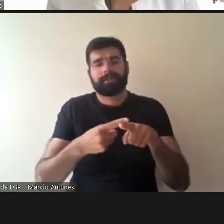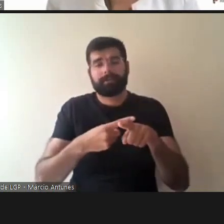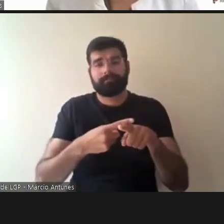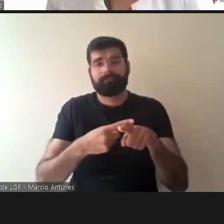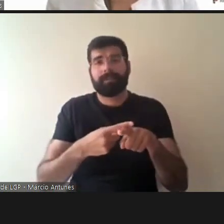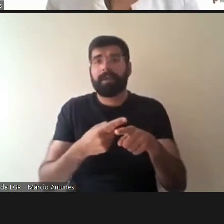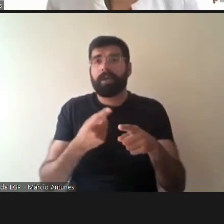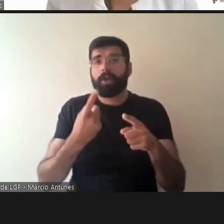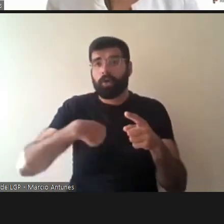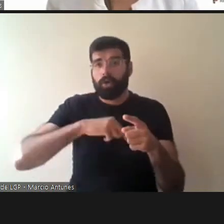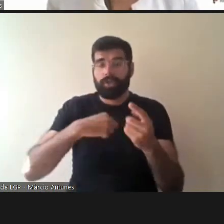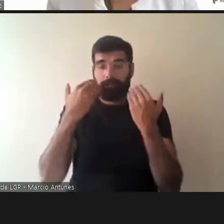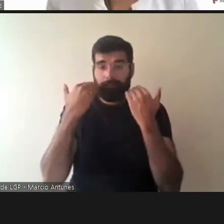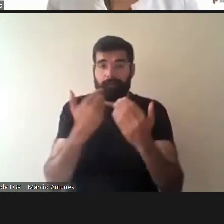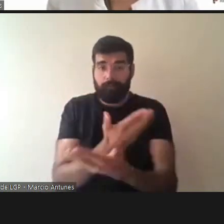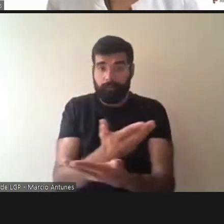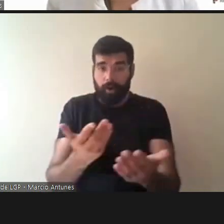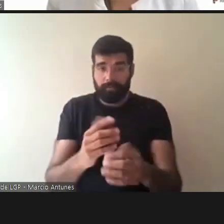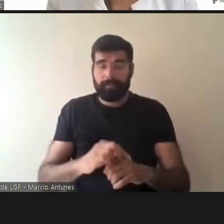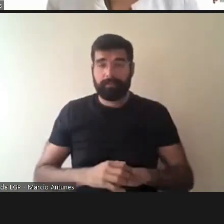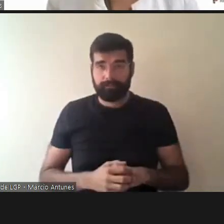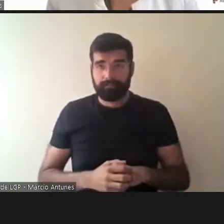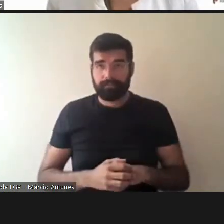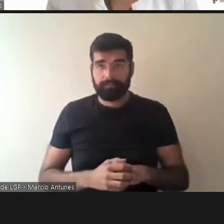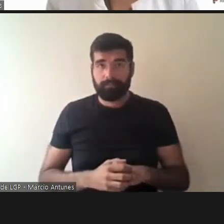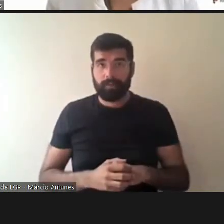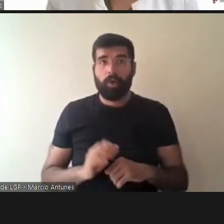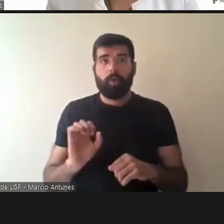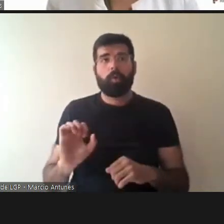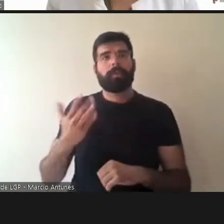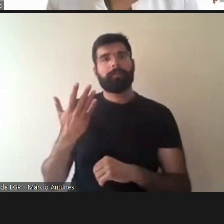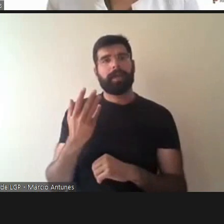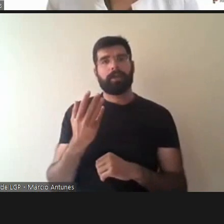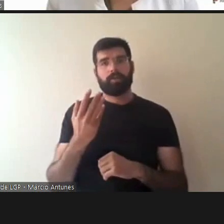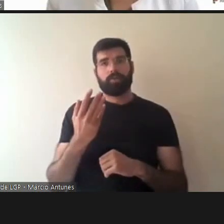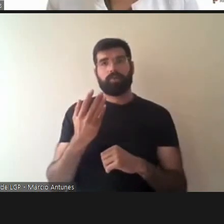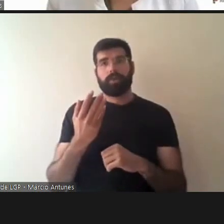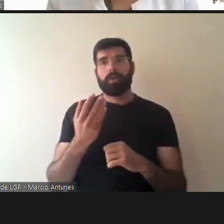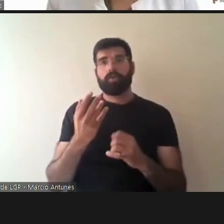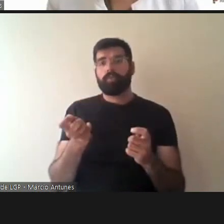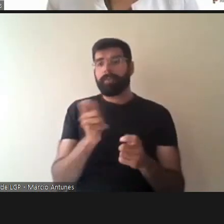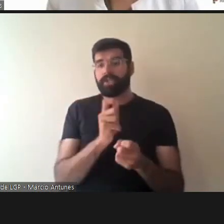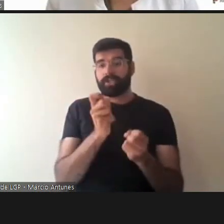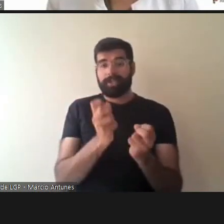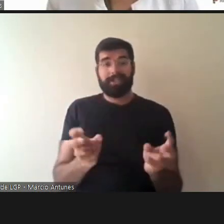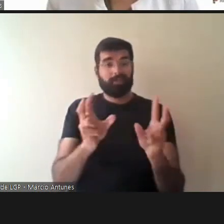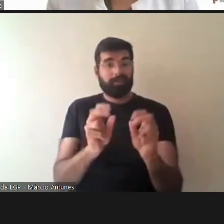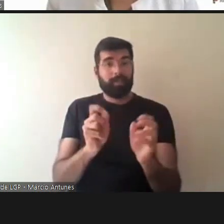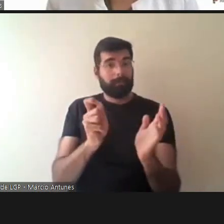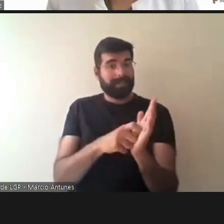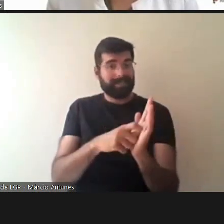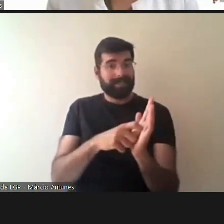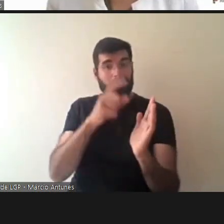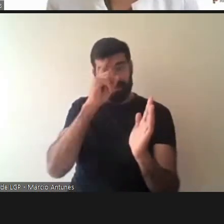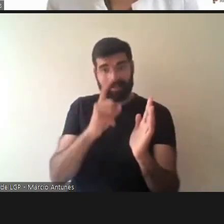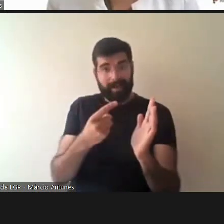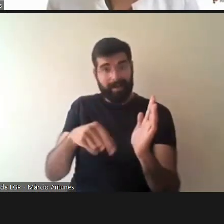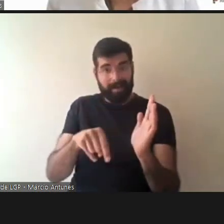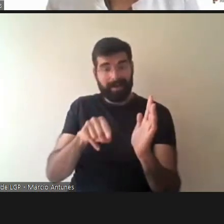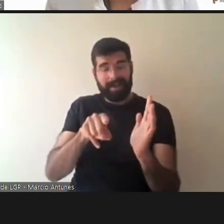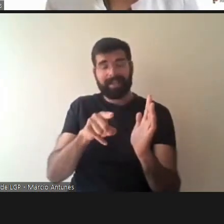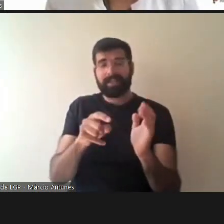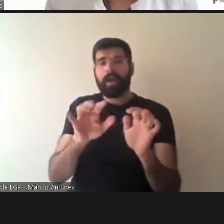Informamos ainda que o primeiro webinar no âmbito do mês da inovação já tem data marcada. Esta